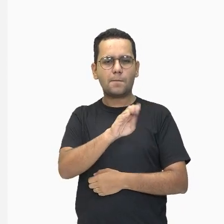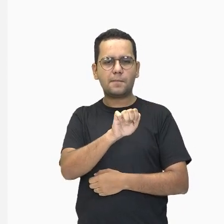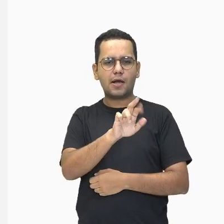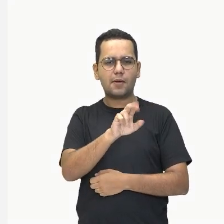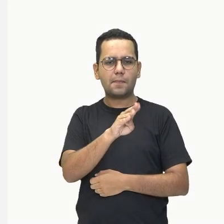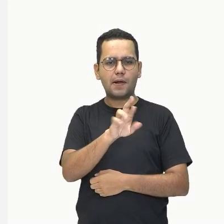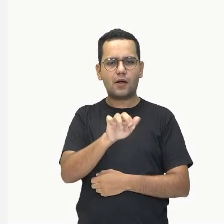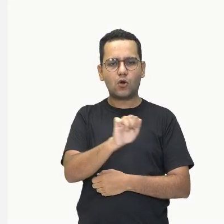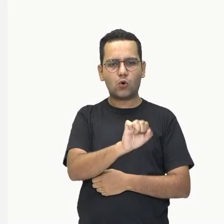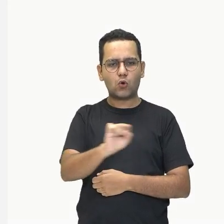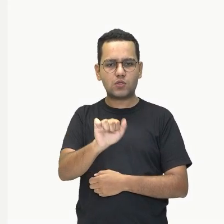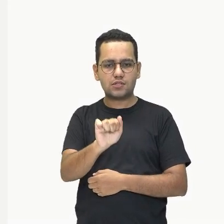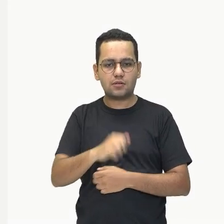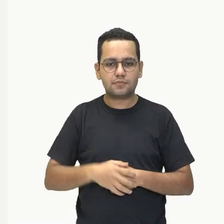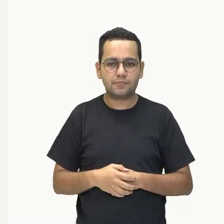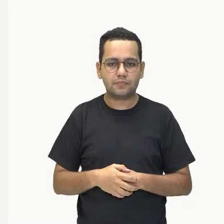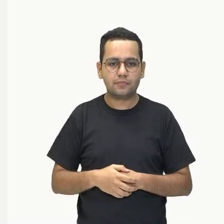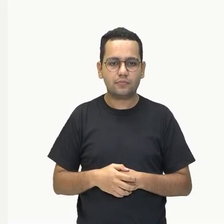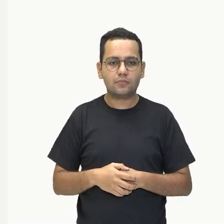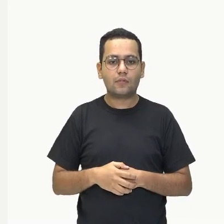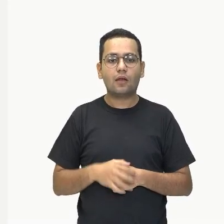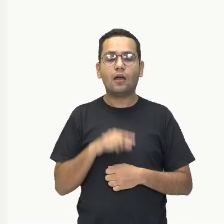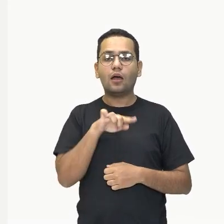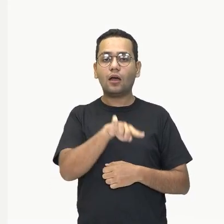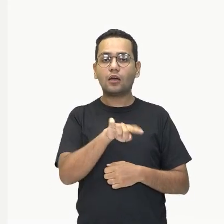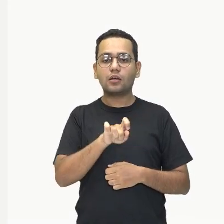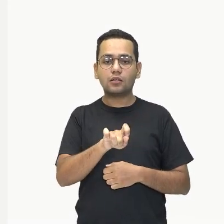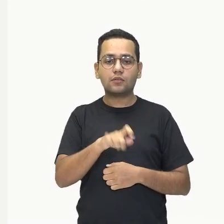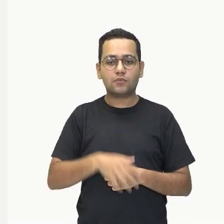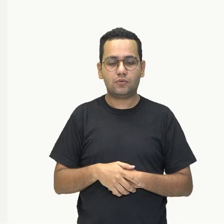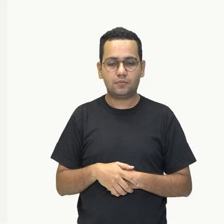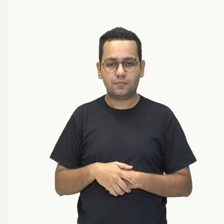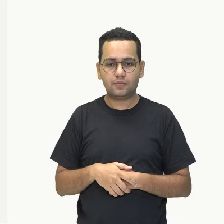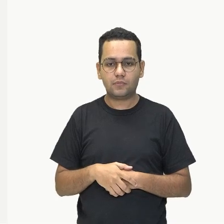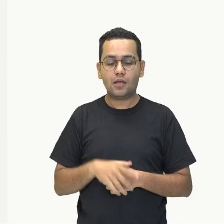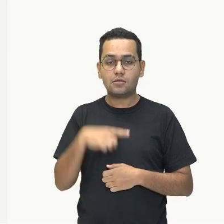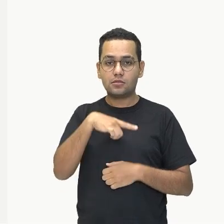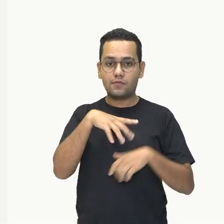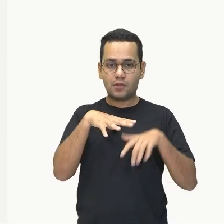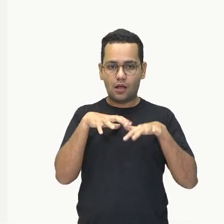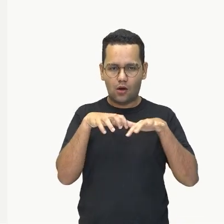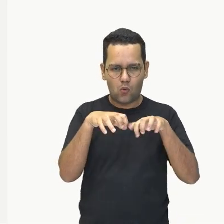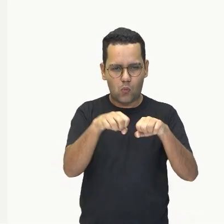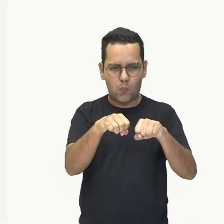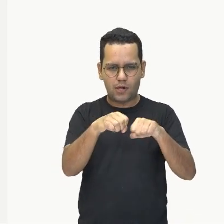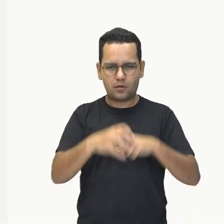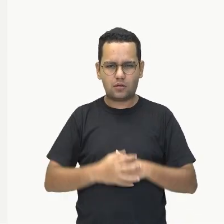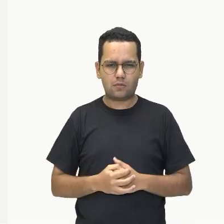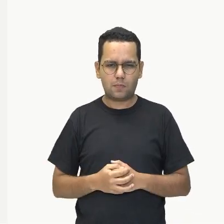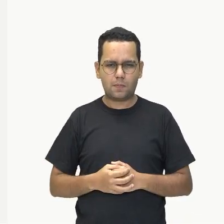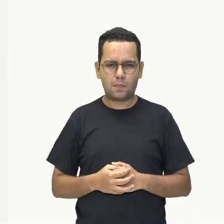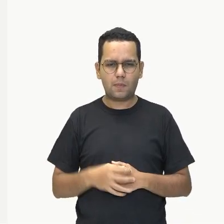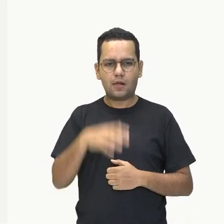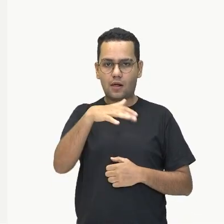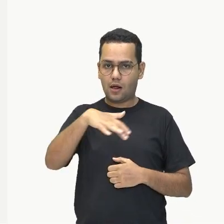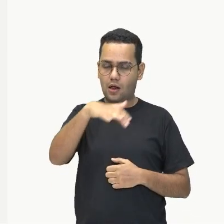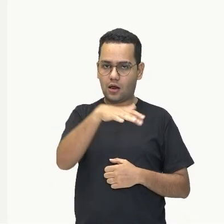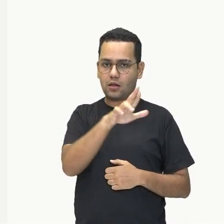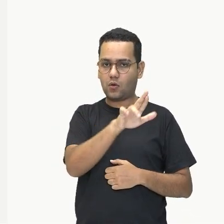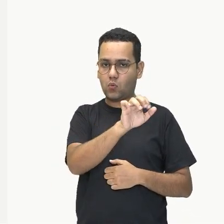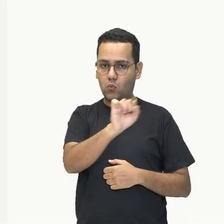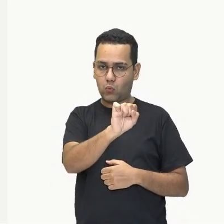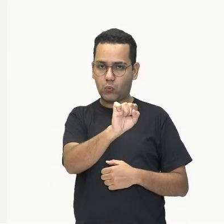que foi a operação responsável pela ocupação da União Soviética